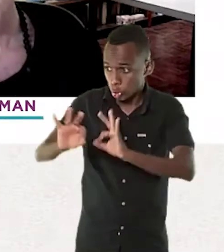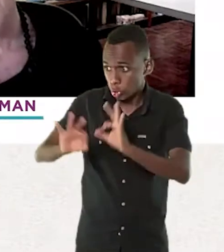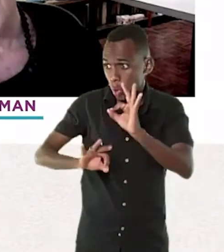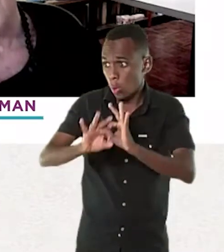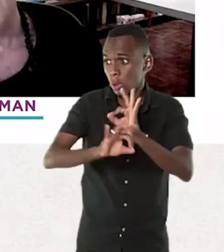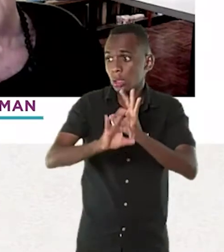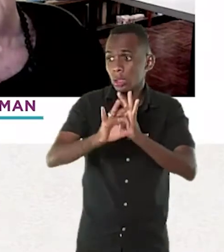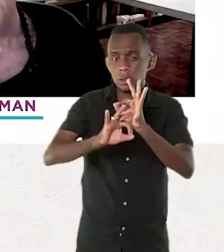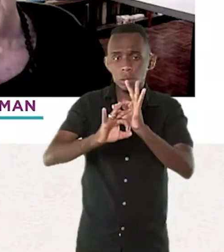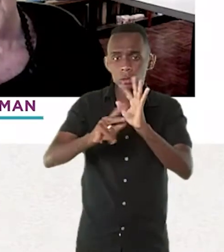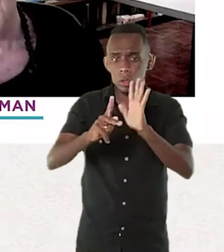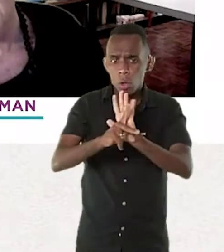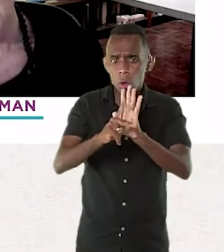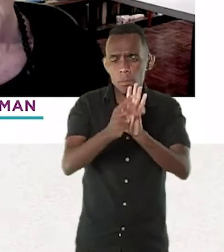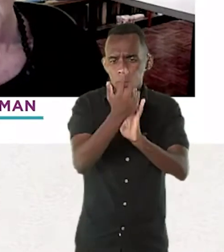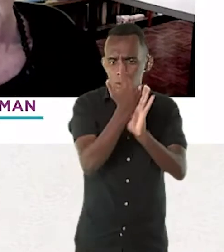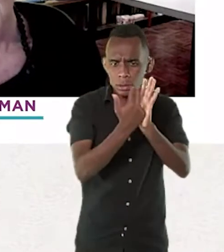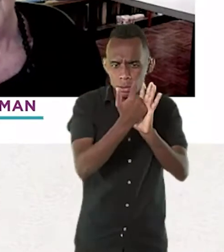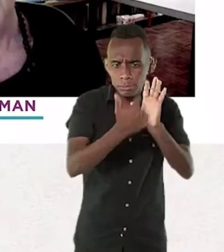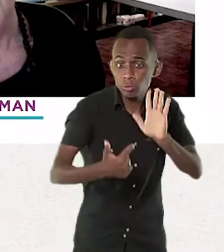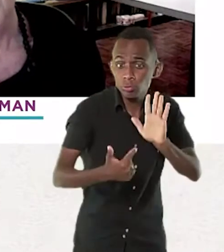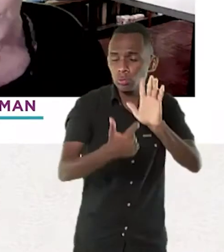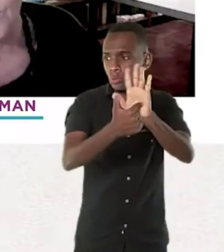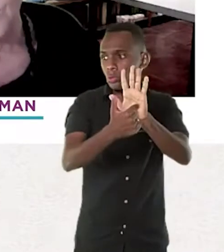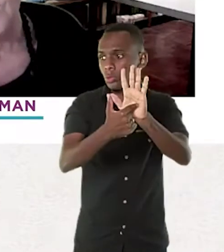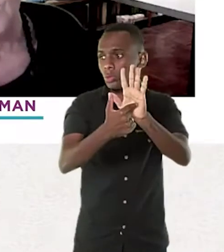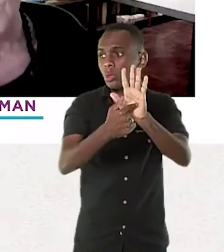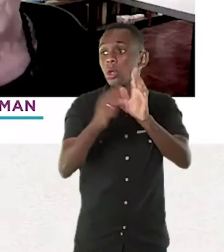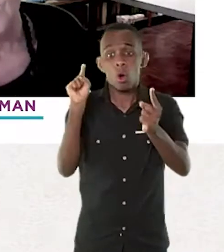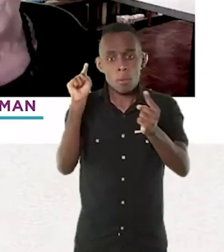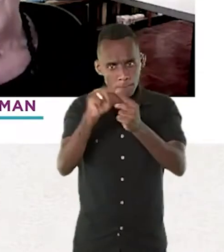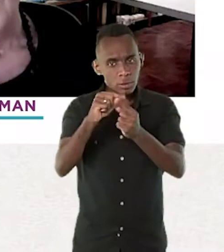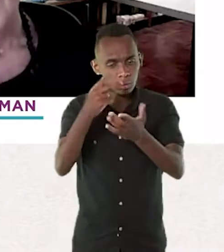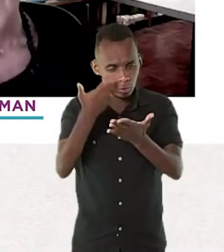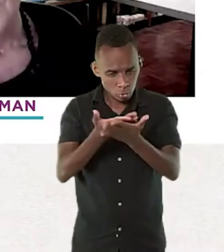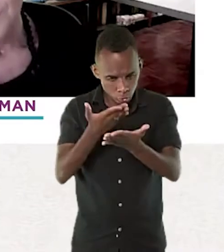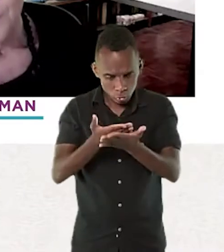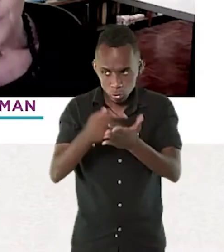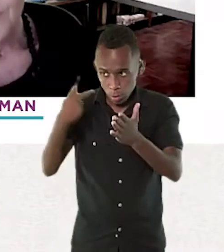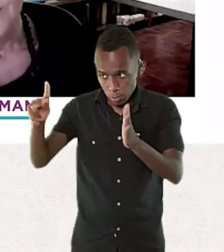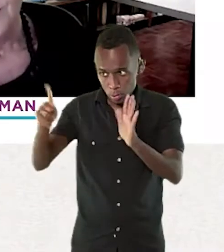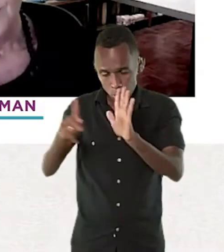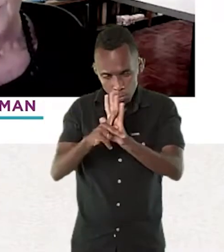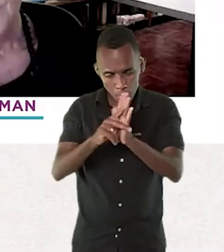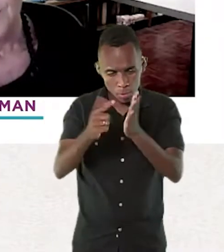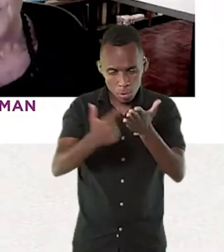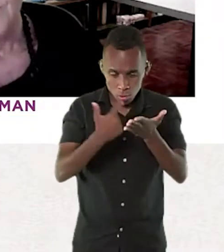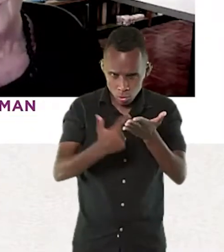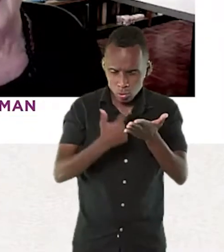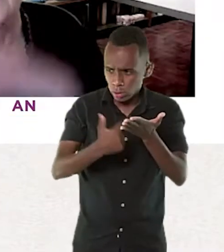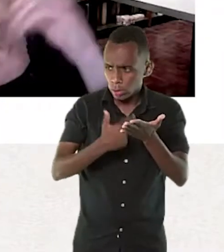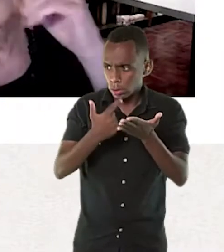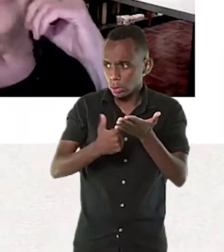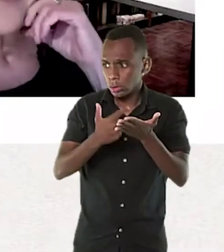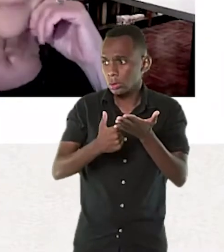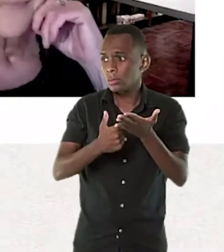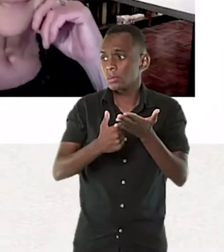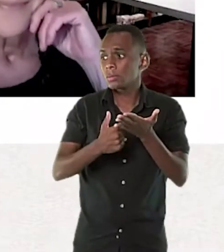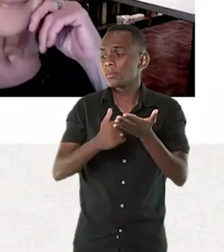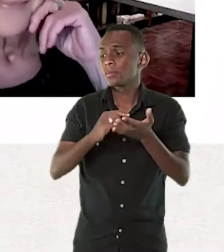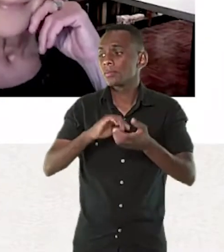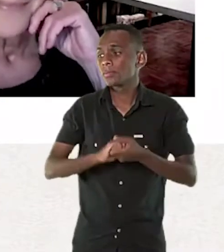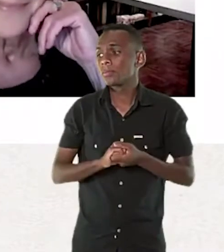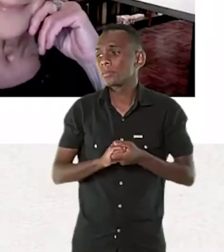superexposição é que, é claro, objeto do seu estudo, né? Essa decupar, essa forma de organização.